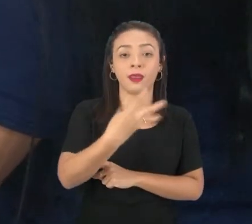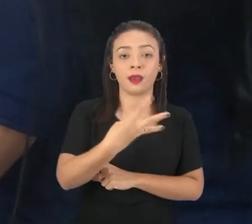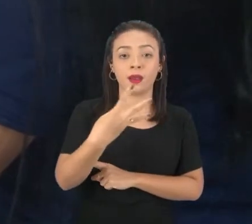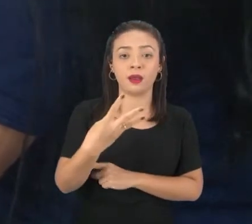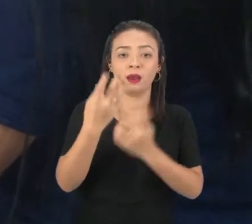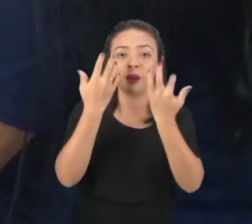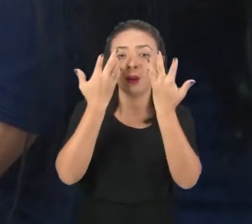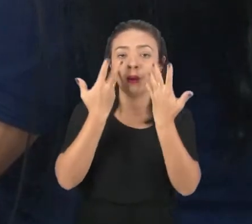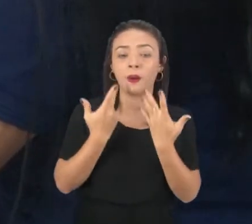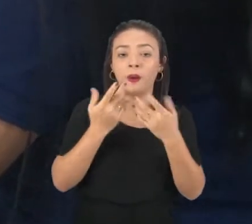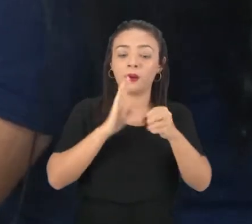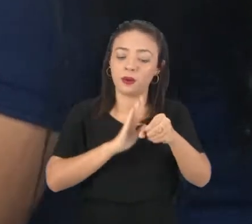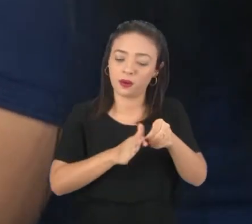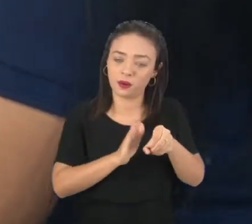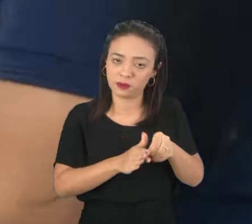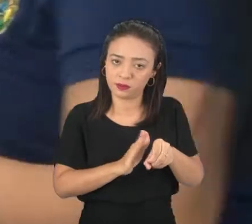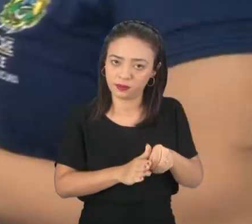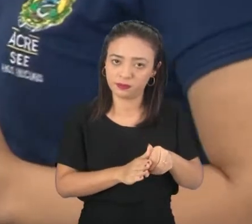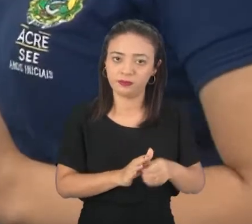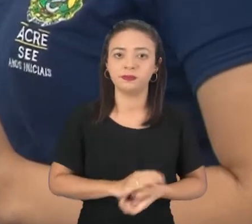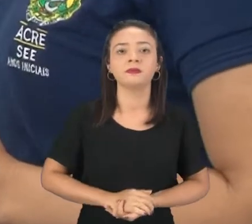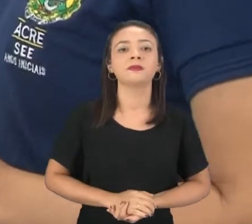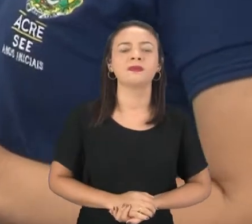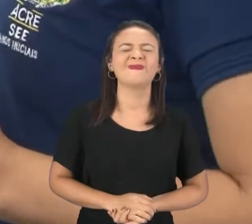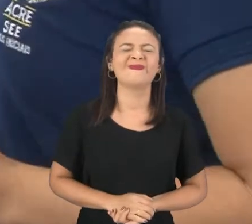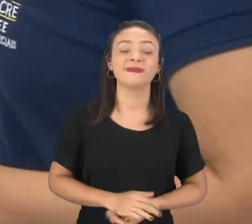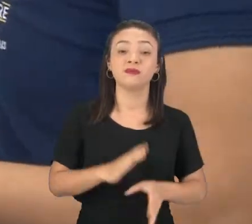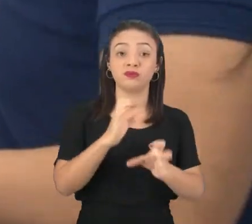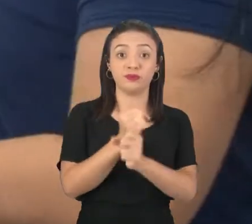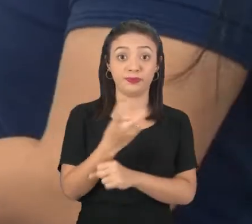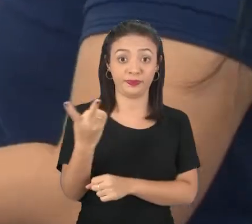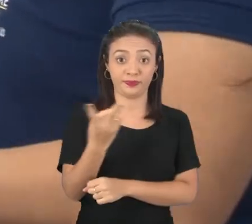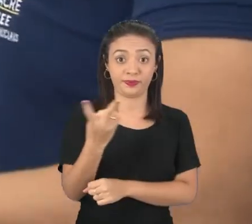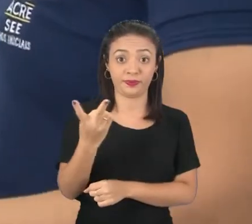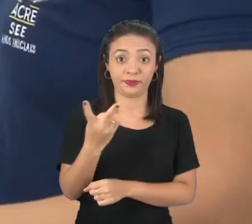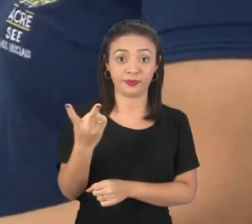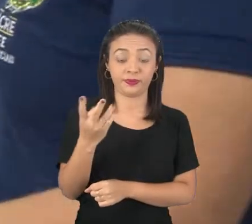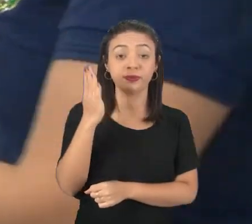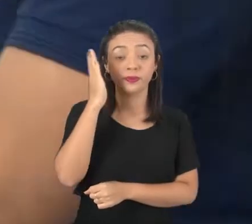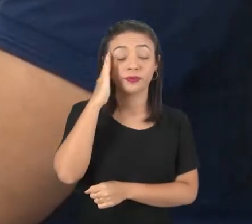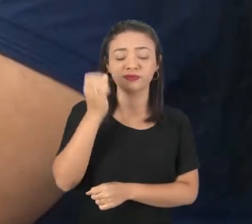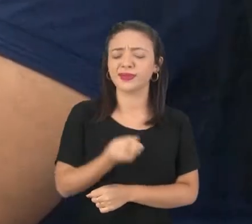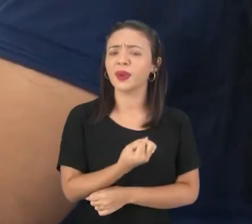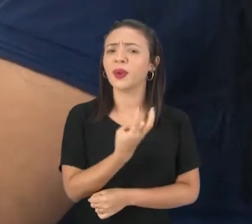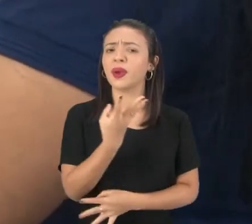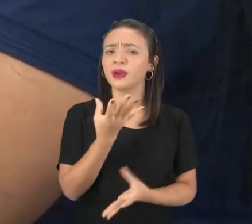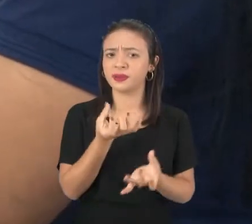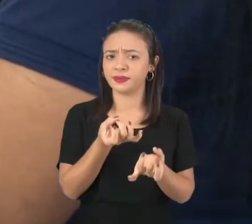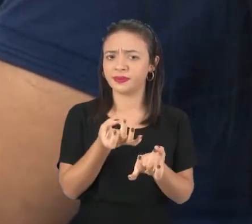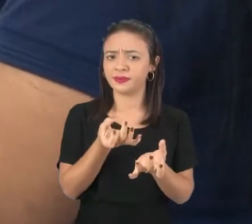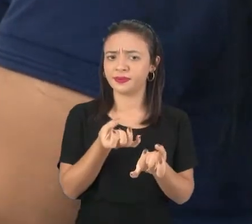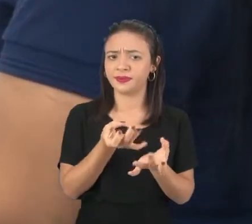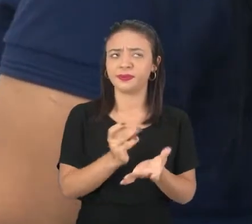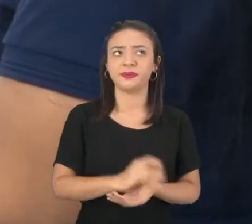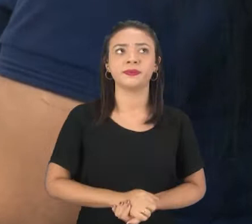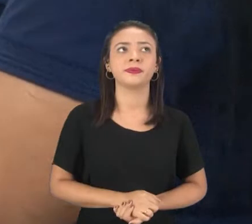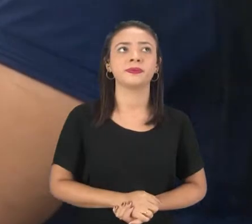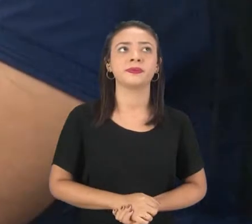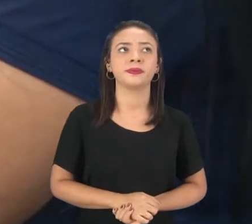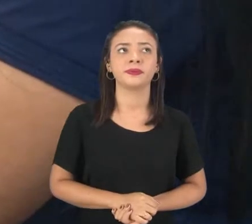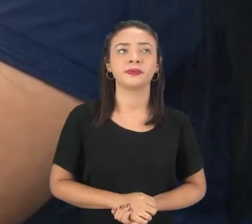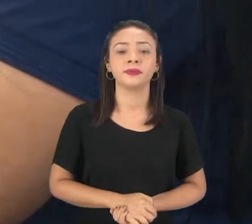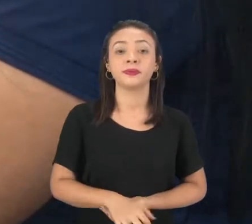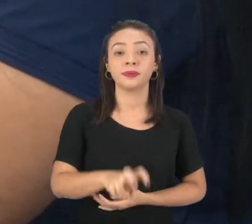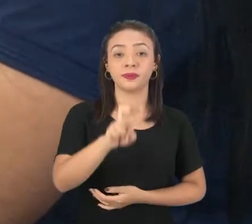e233 cebolas eu vou fazer o quê Vou somar os dois porque eu vou precisar saber quanto ele vendeu então primeiro eu vou somar